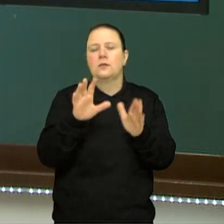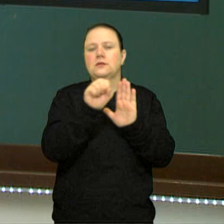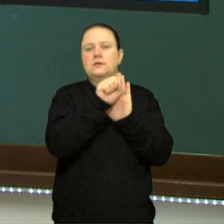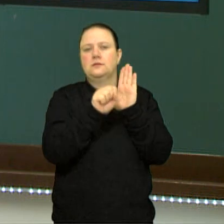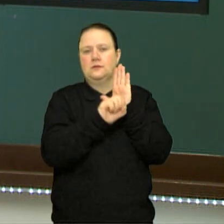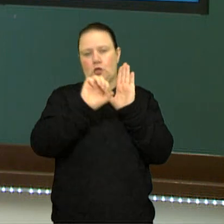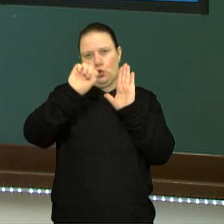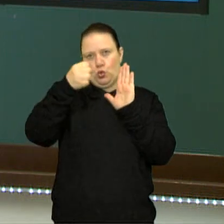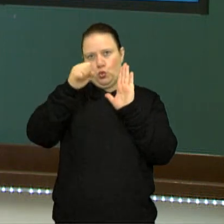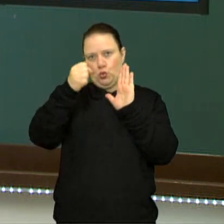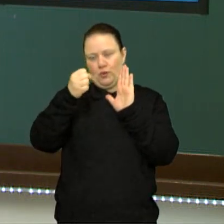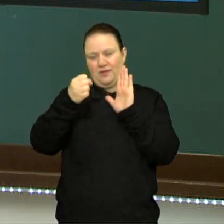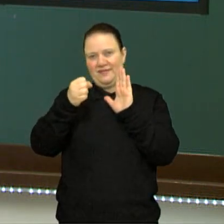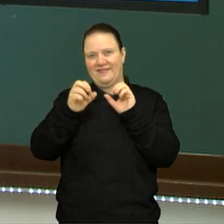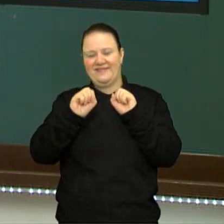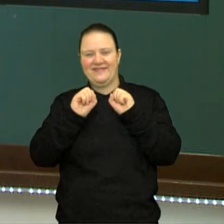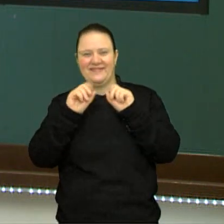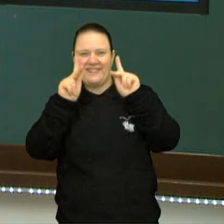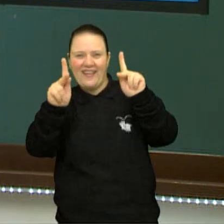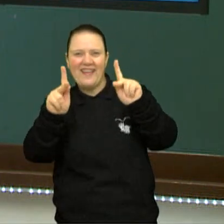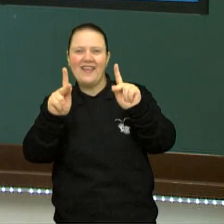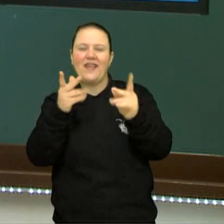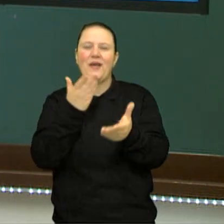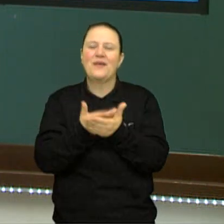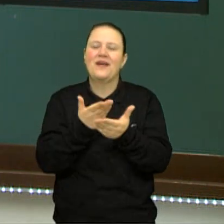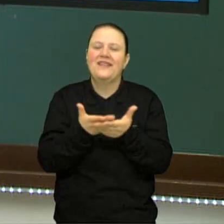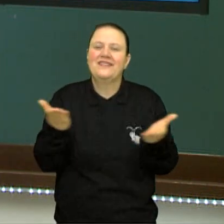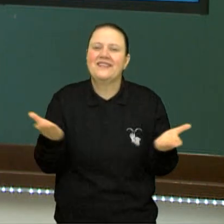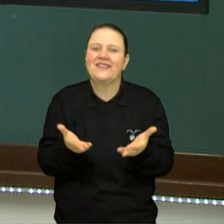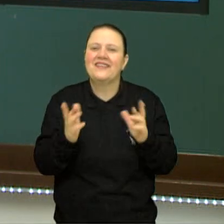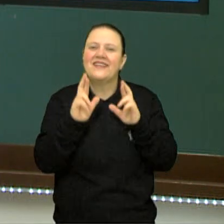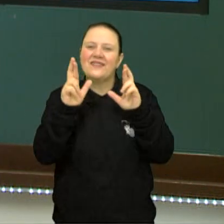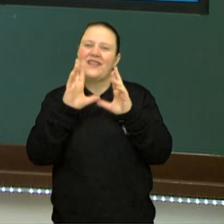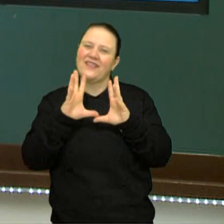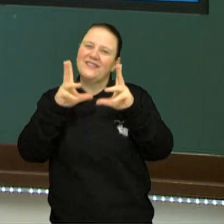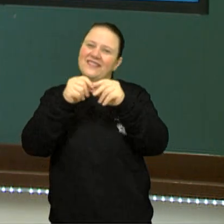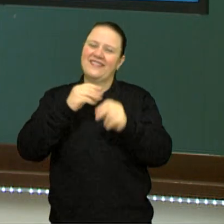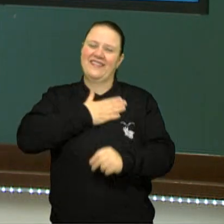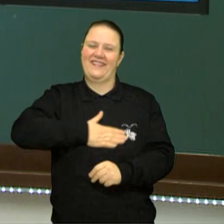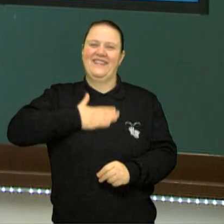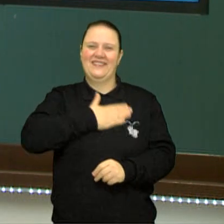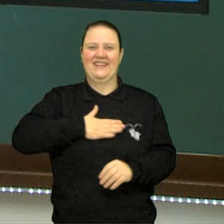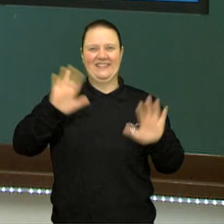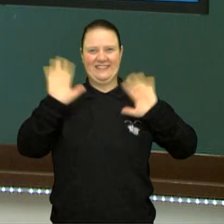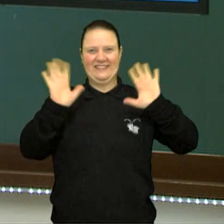Beleza, galera? Então essa foi a nossa aula de hoje, espero que tenham gostado e até a próxima.